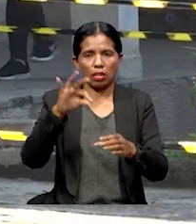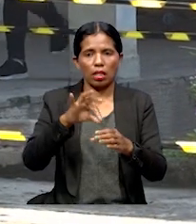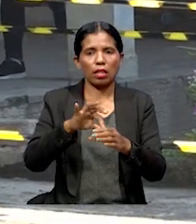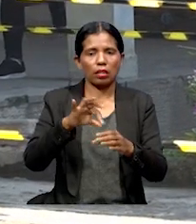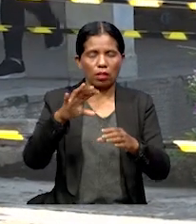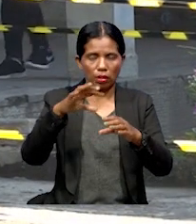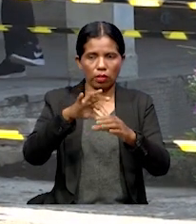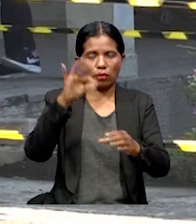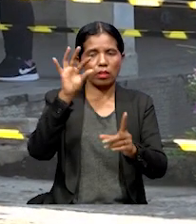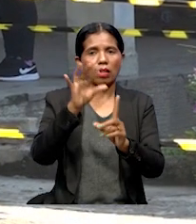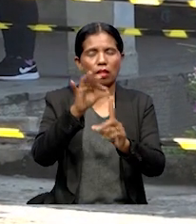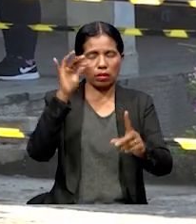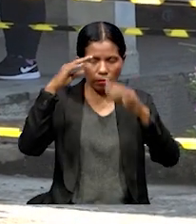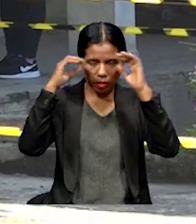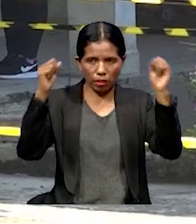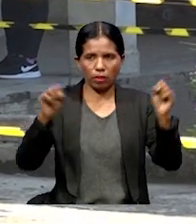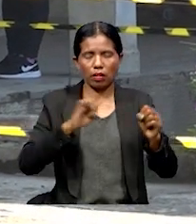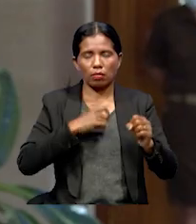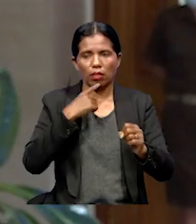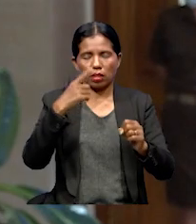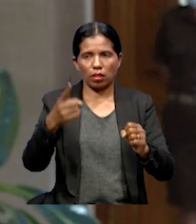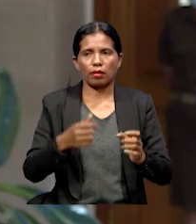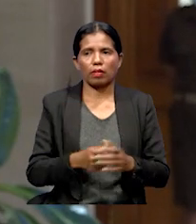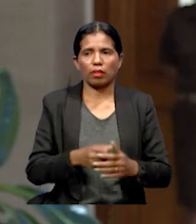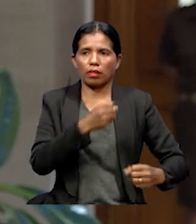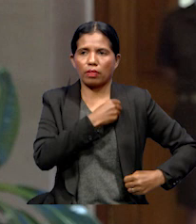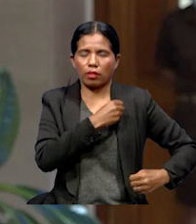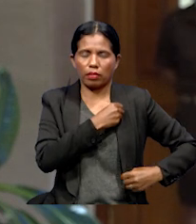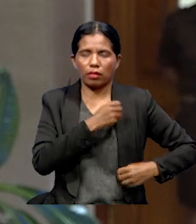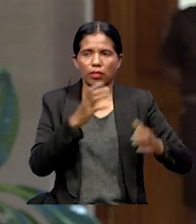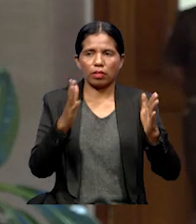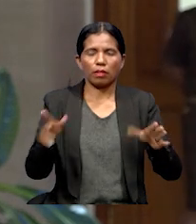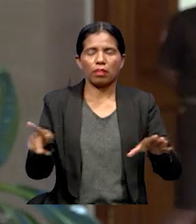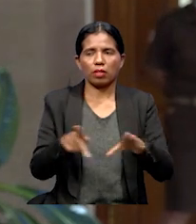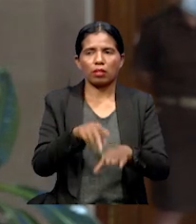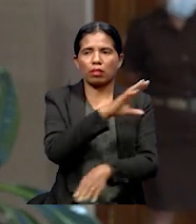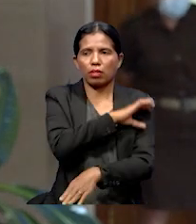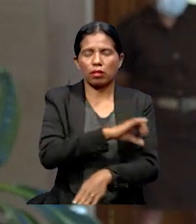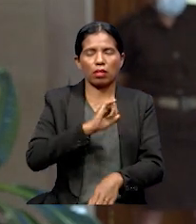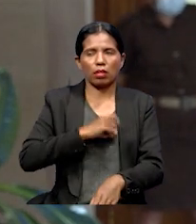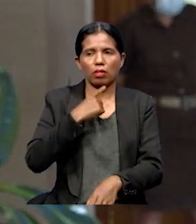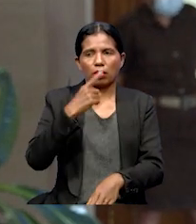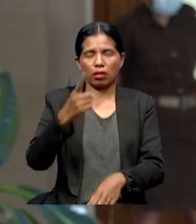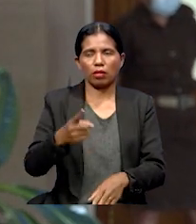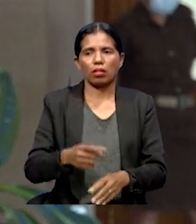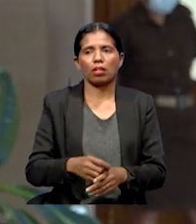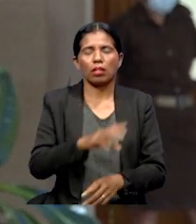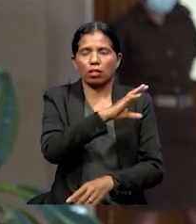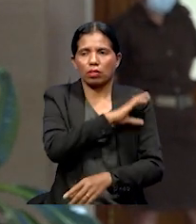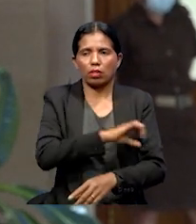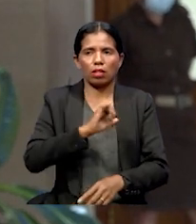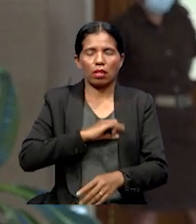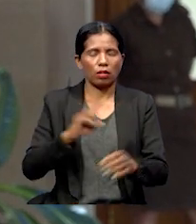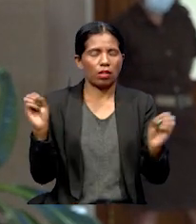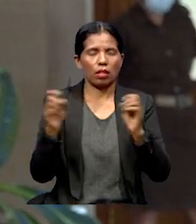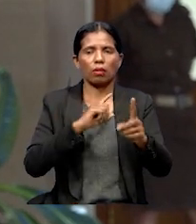presidencial. Hoje há uma situação banhia, que a Força Armada com participação e segurança, ao até ter no comissário segurança, ao se ele acolhe